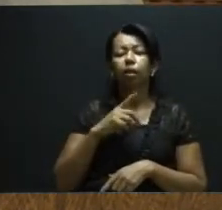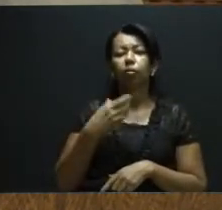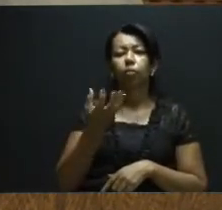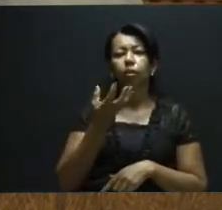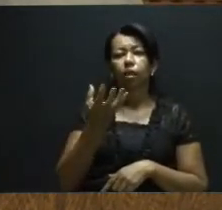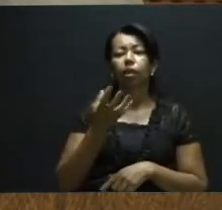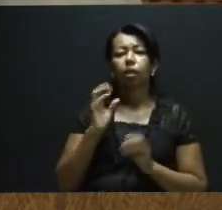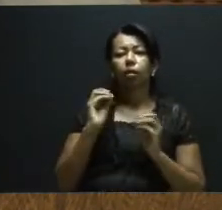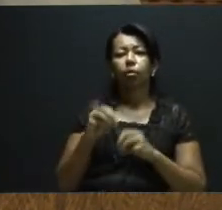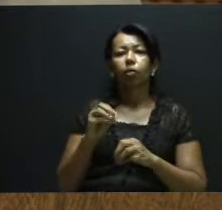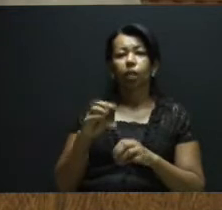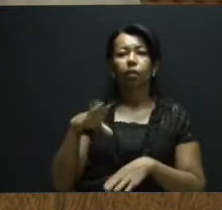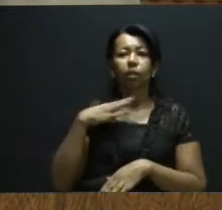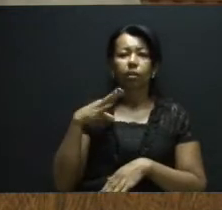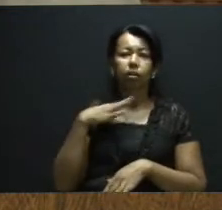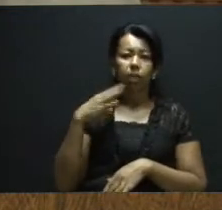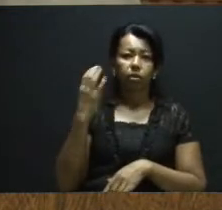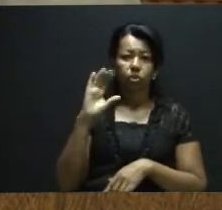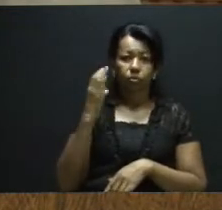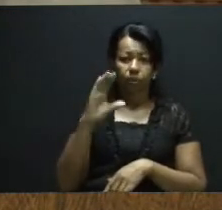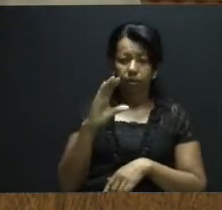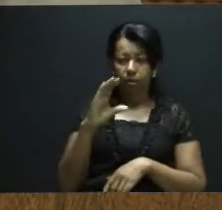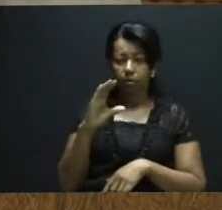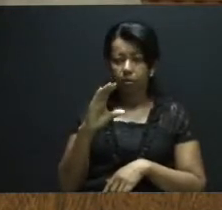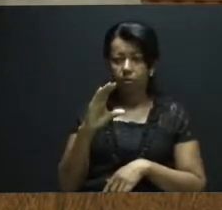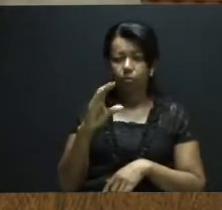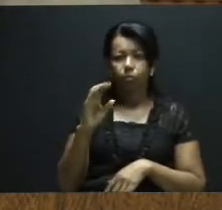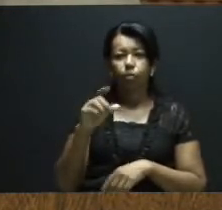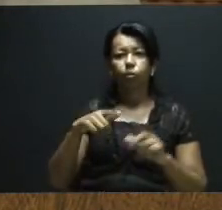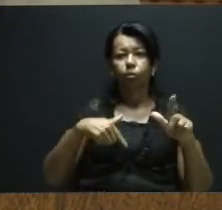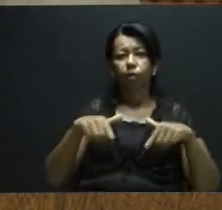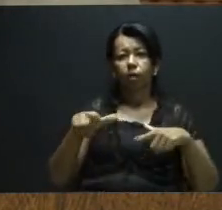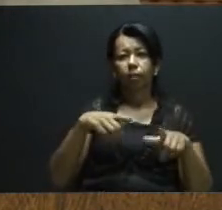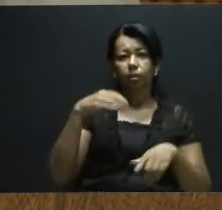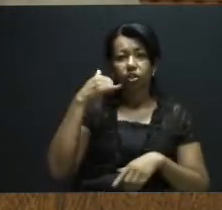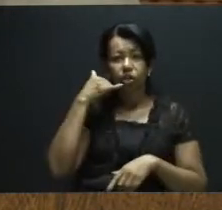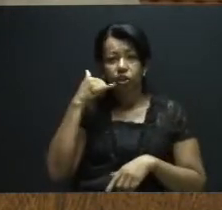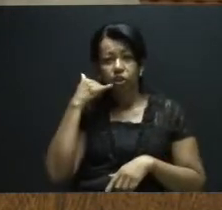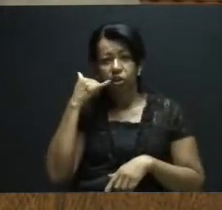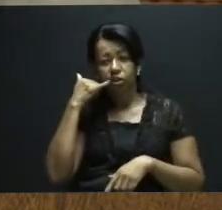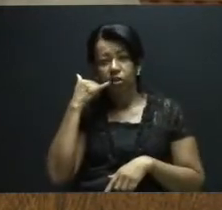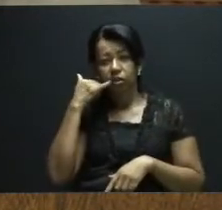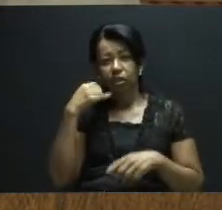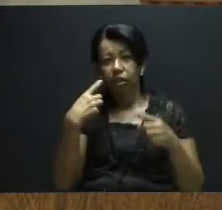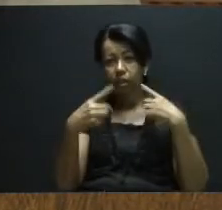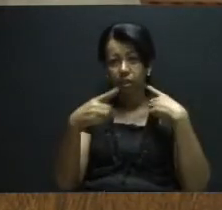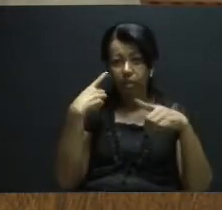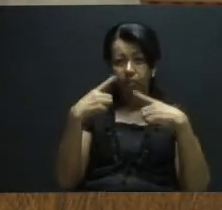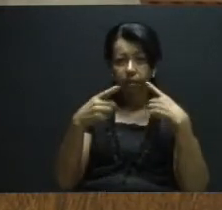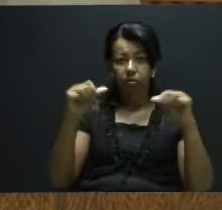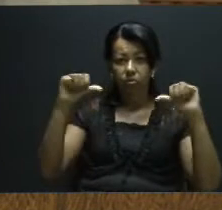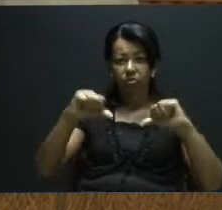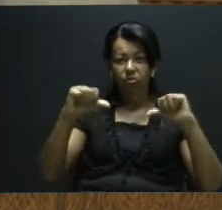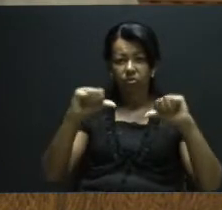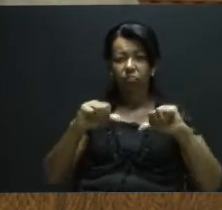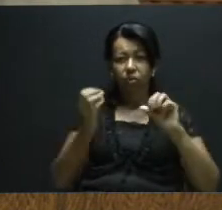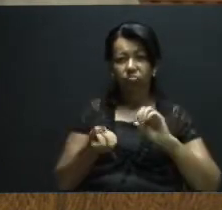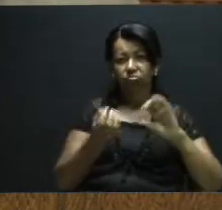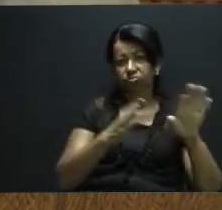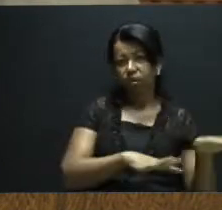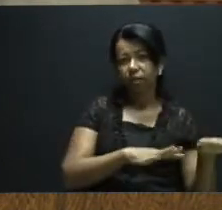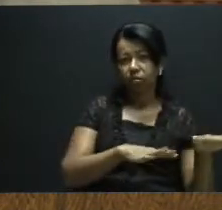implantar no âmbito do município de cubatão o serviço de disque denúncia de maus tratos e abandono de animais